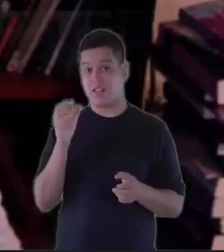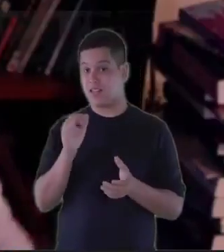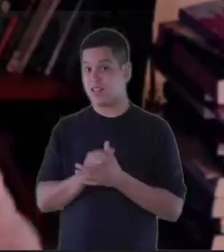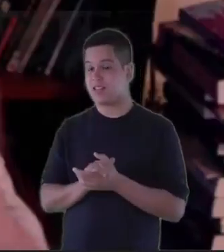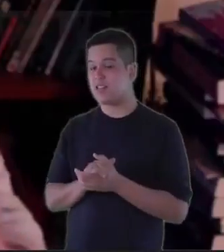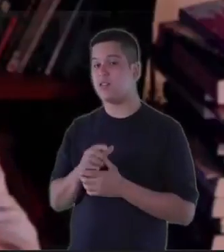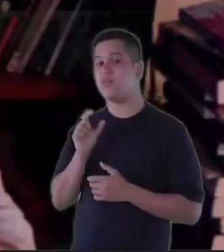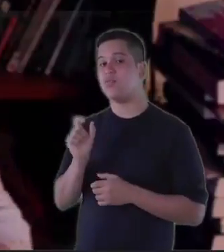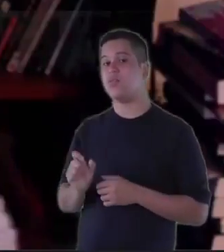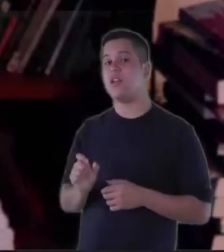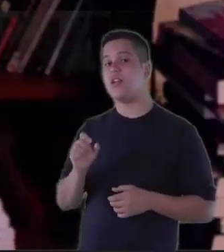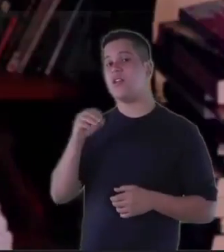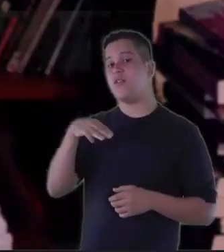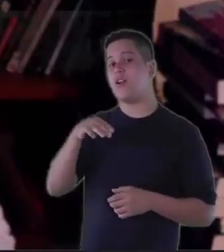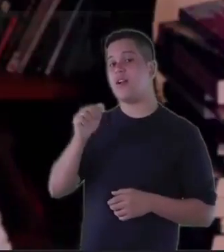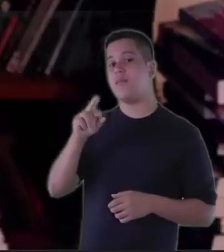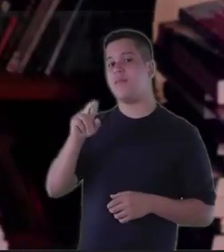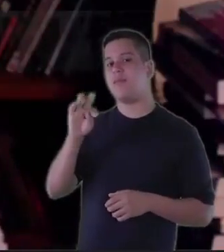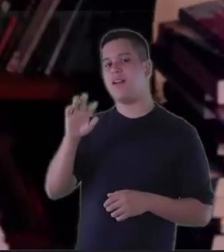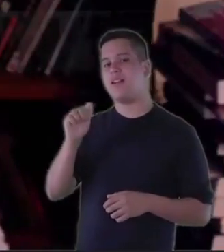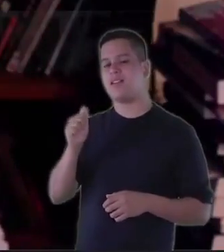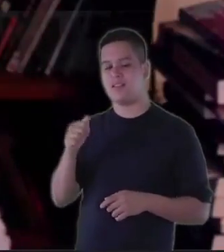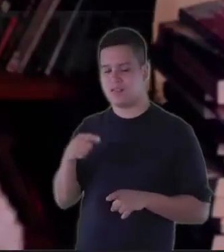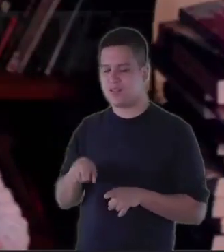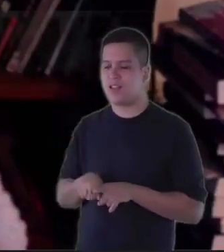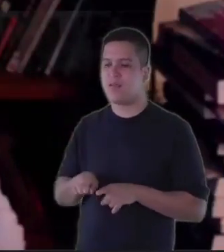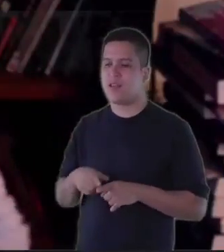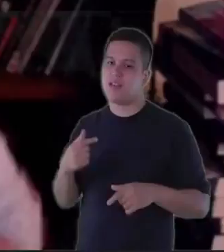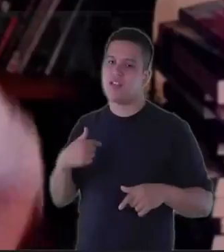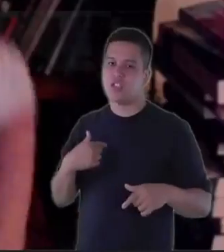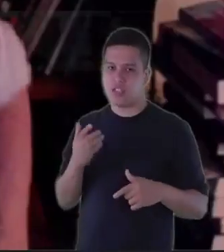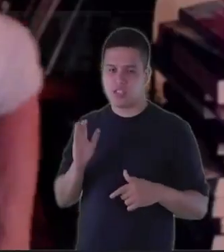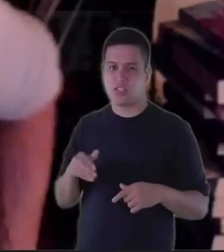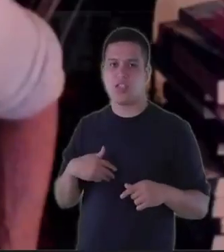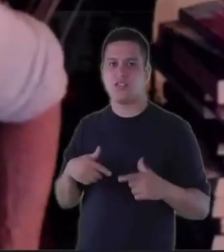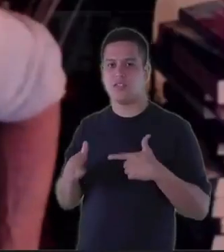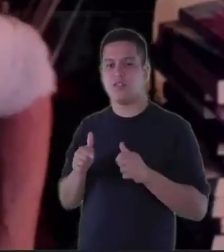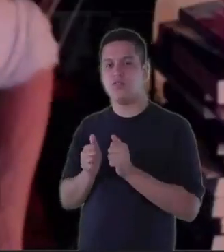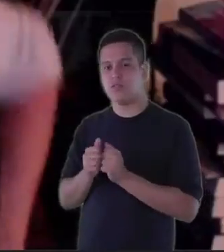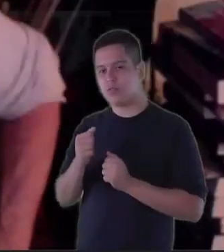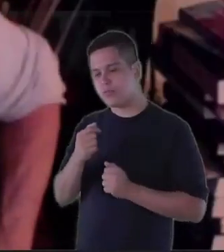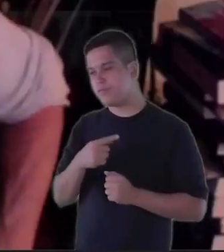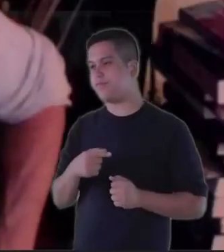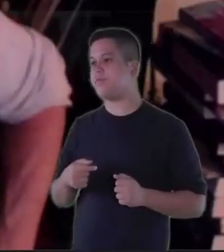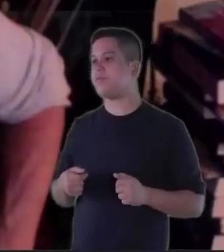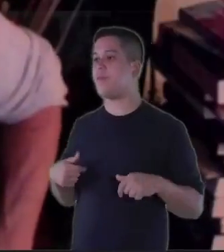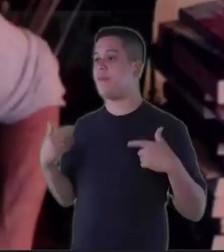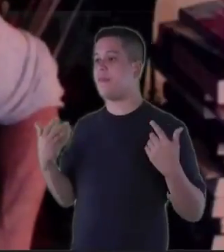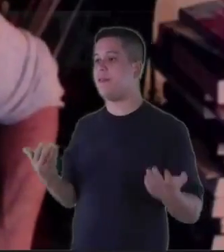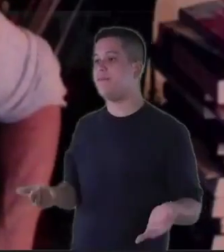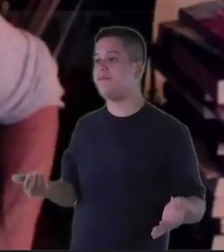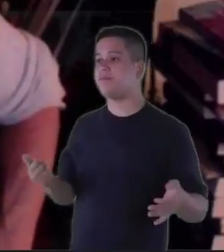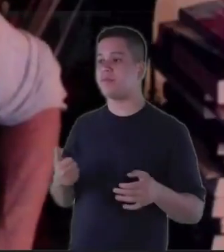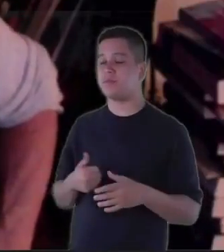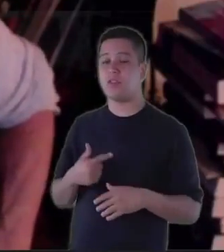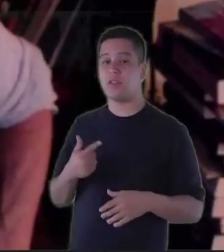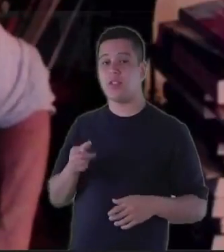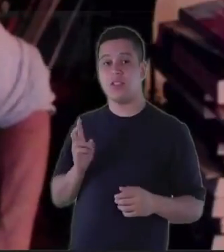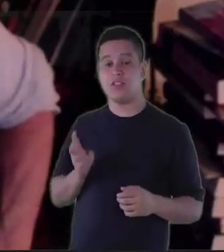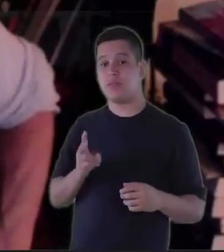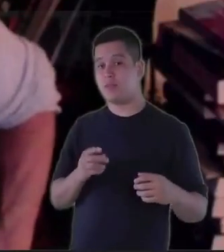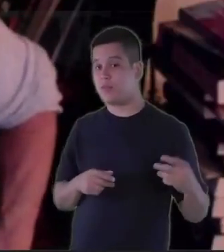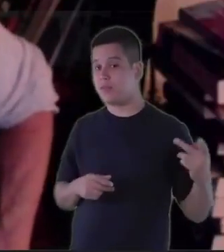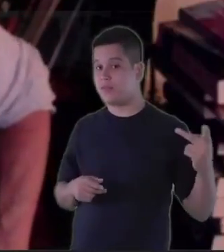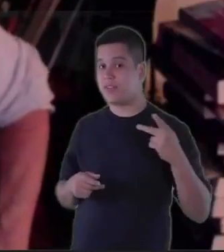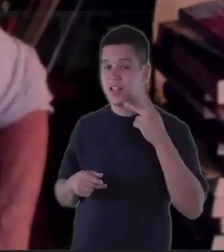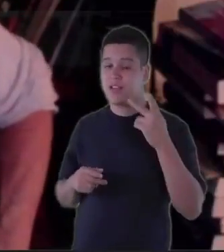começou, né? Que foi tua editora. Exatamente, foi minha editora por muitos anos na companhia. E ele me confessava que ele tinha o